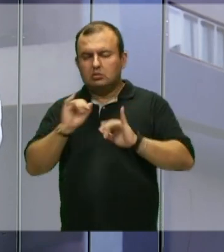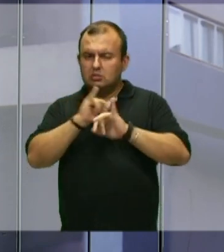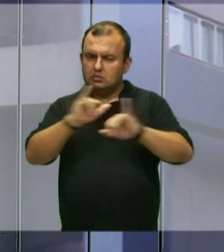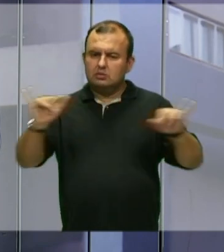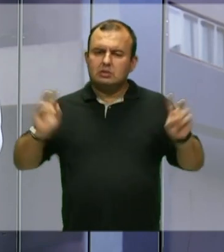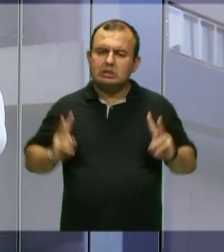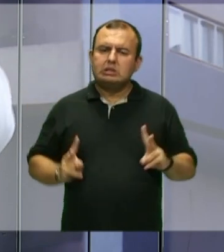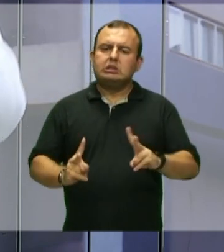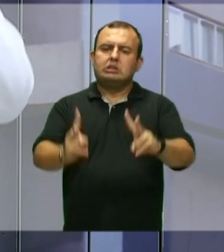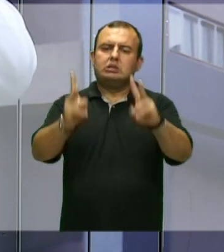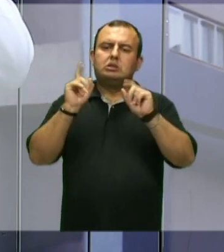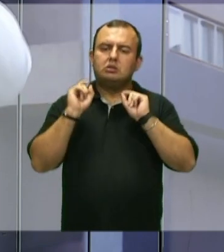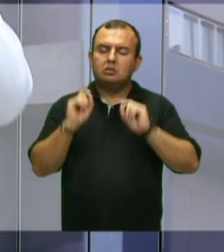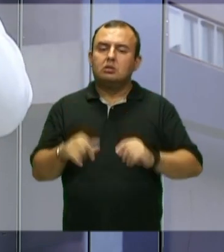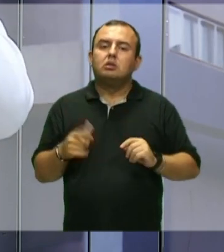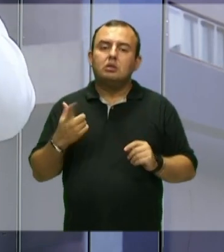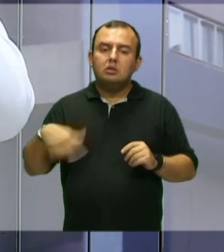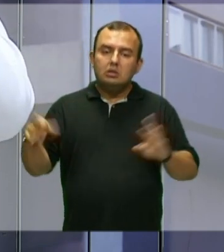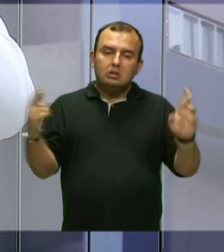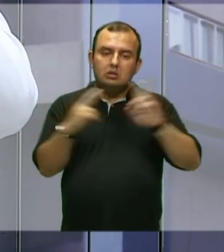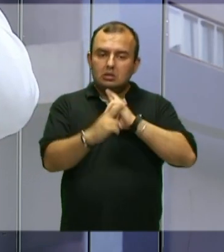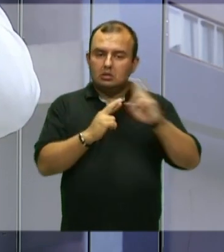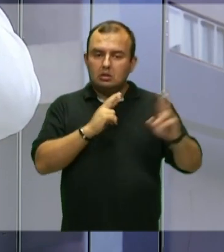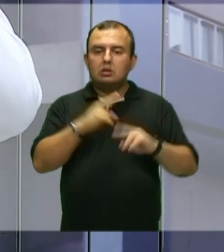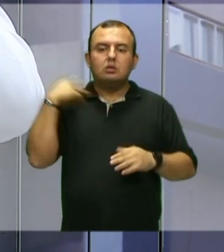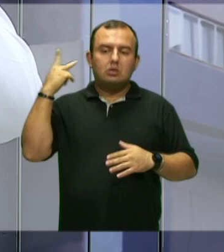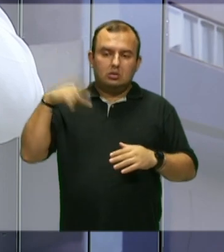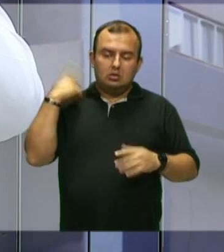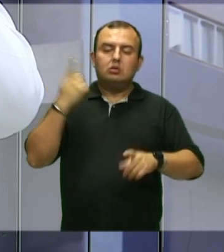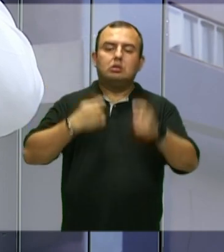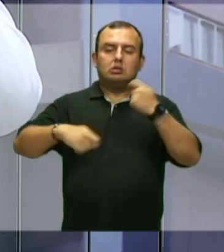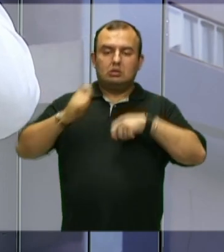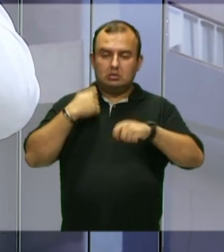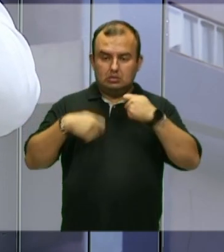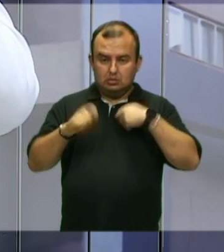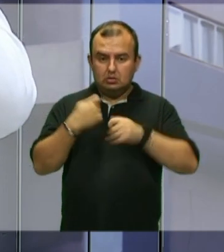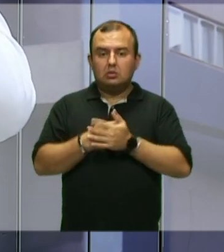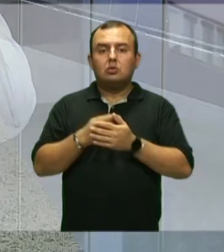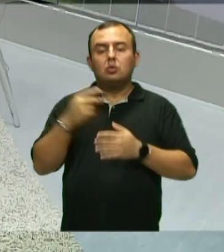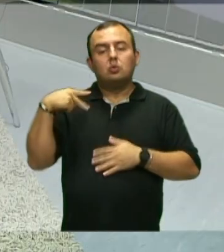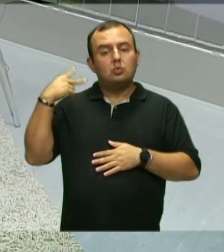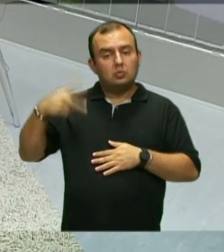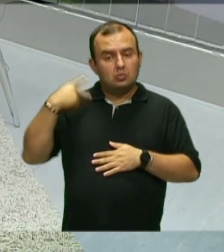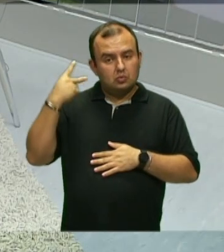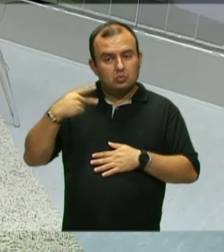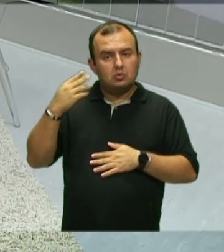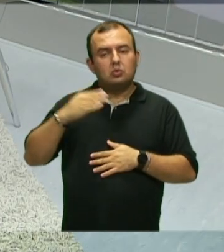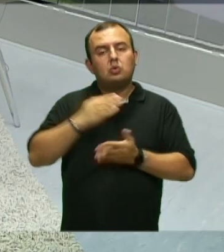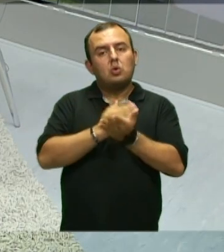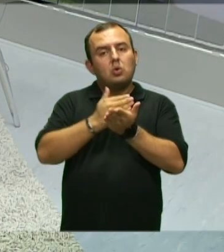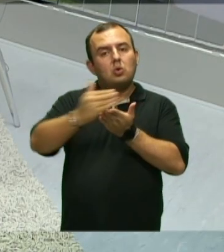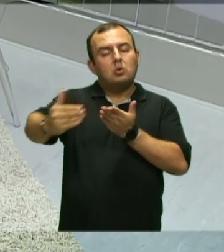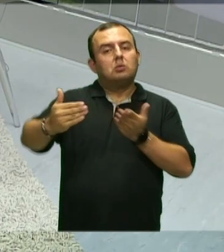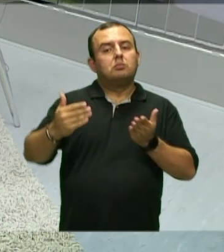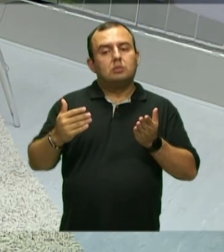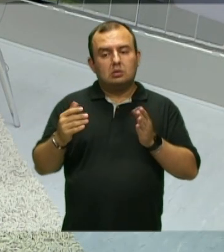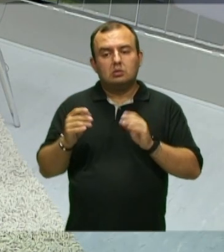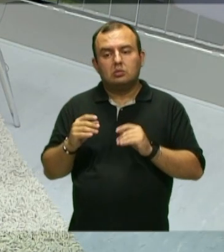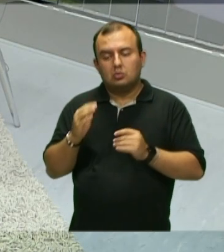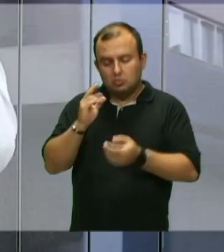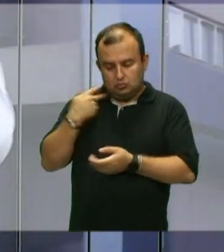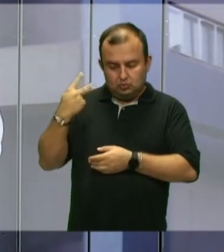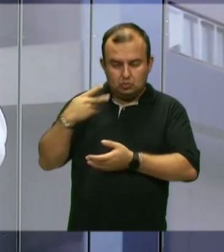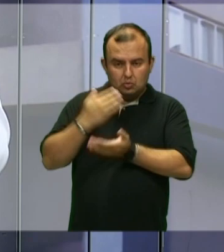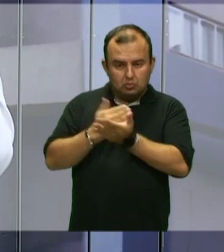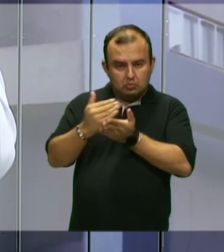isso, em relação à política e administração, o vereador, ele é o princípio da cadeia, né? Então, assim,